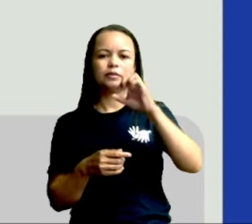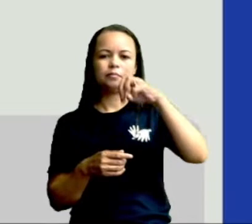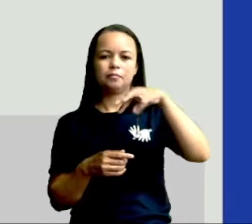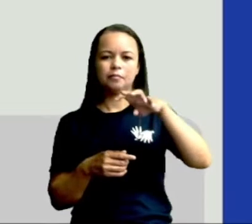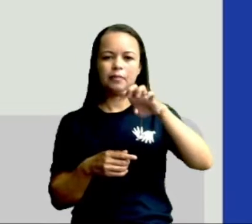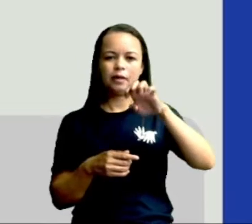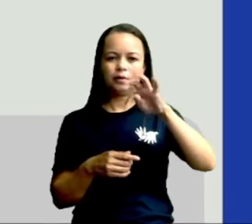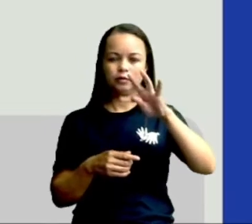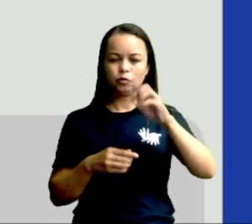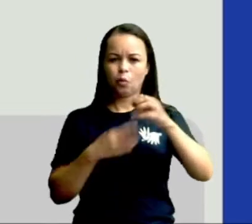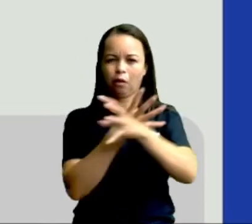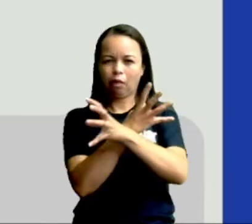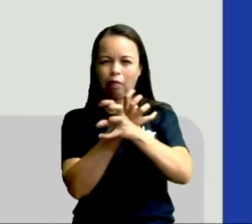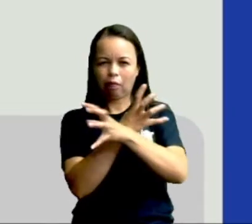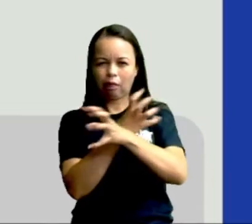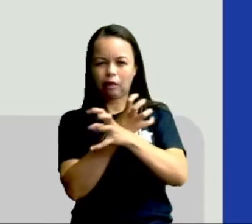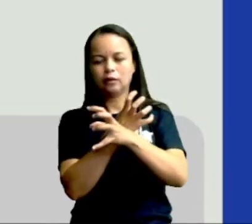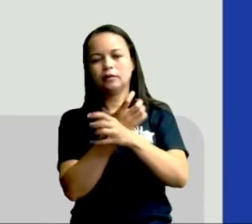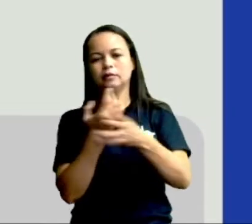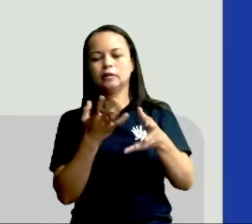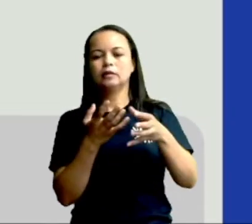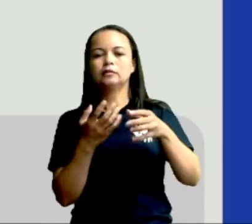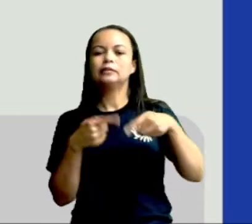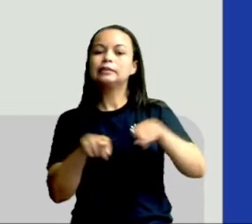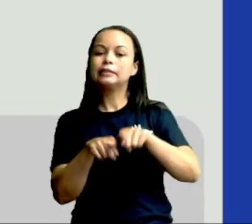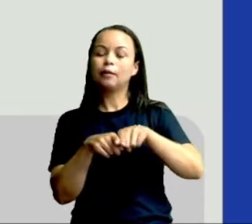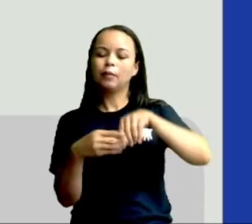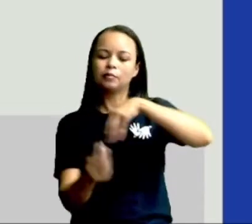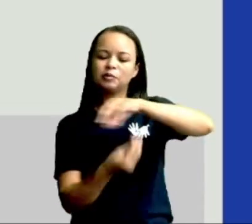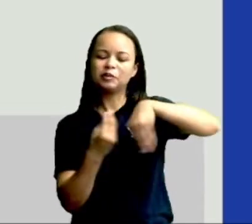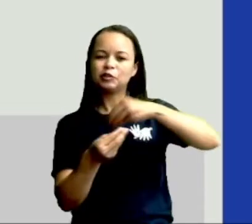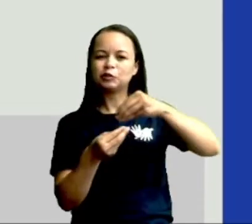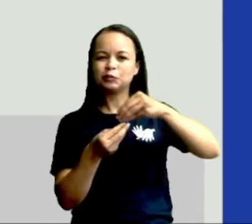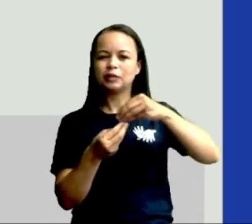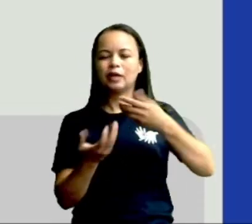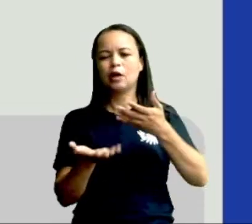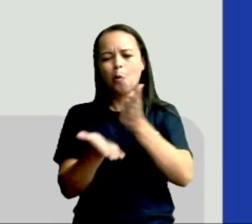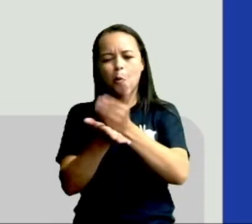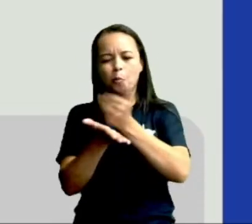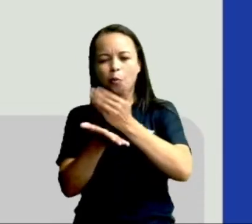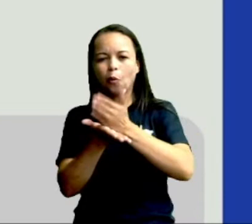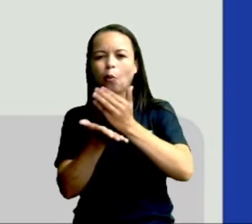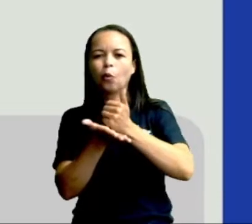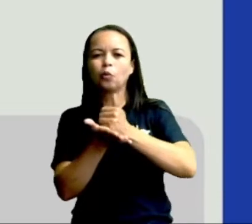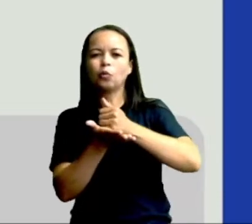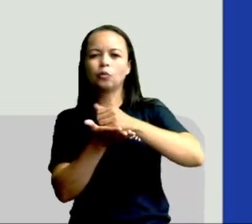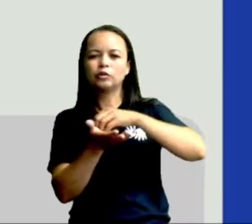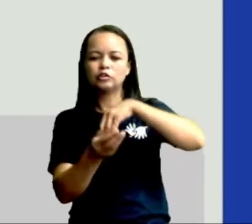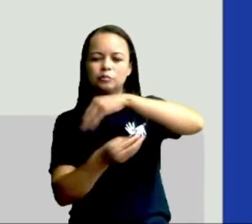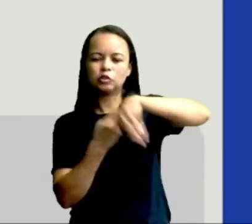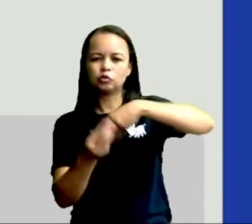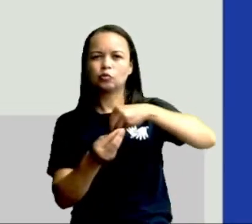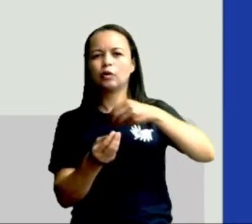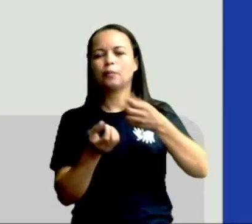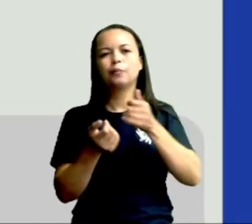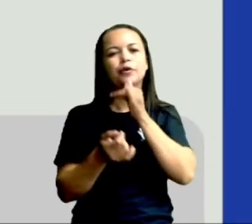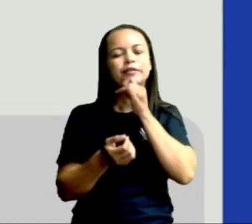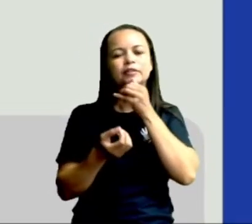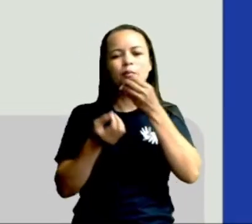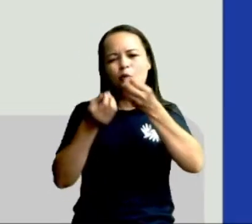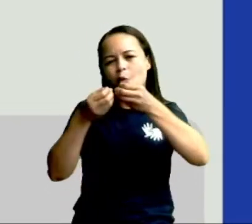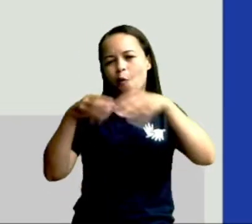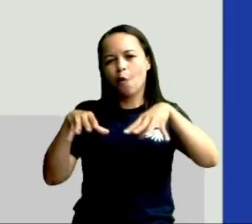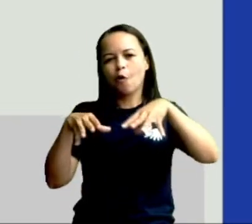mistura outra substância, o bolo, né? Onde a gente coloca ovo, trigo, chocolate, e aí a gente não consegue